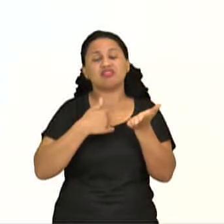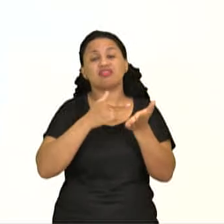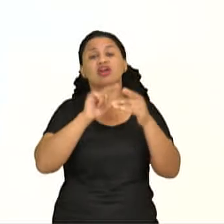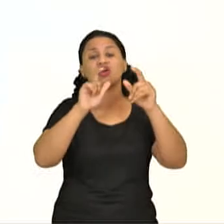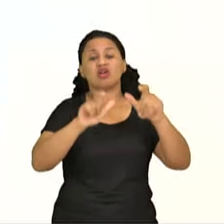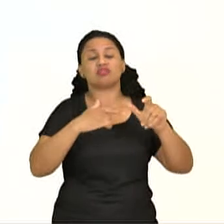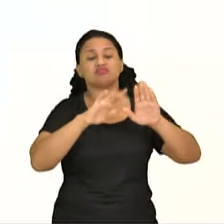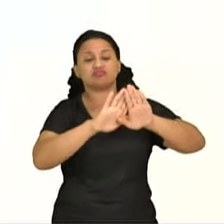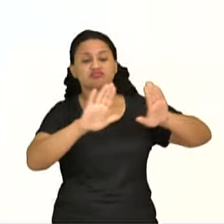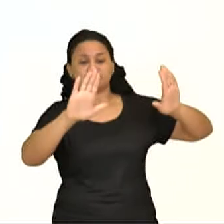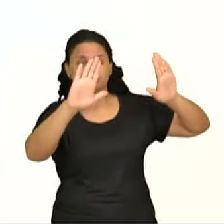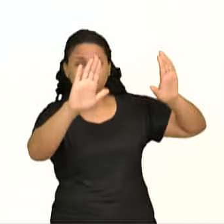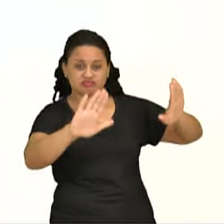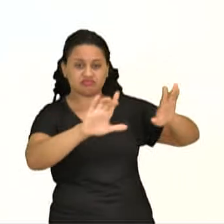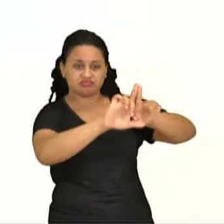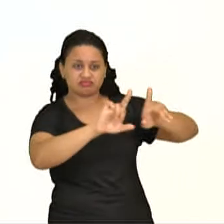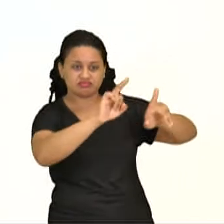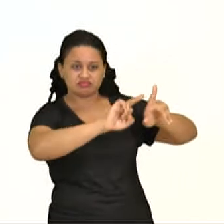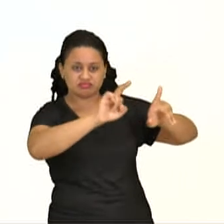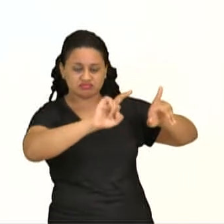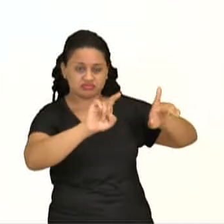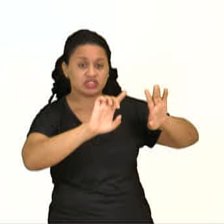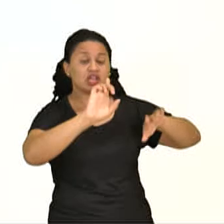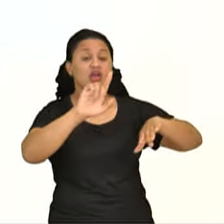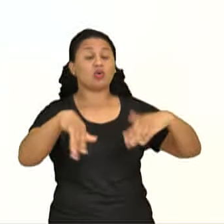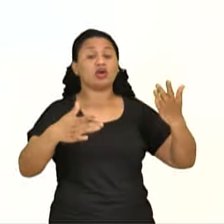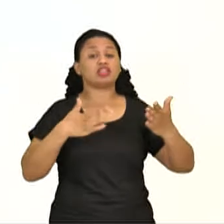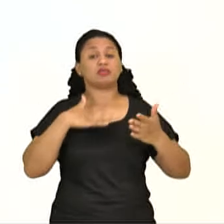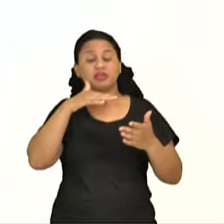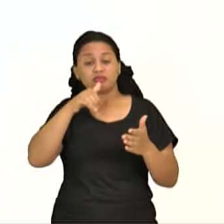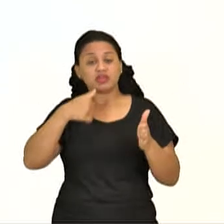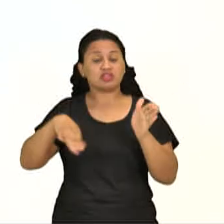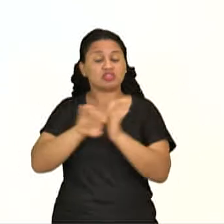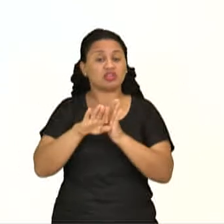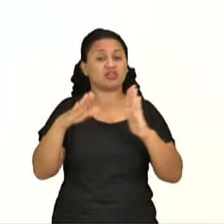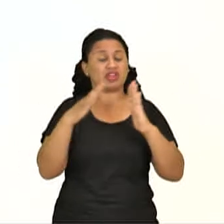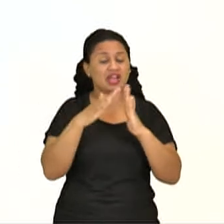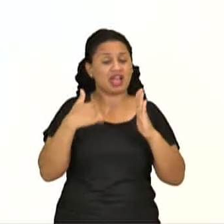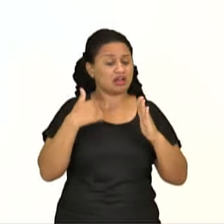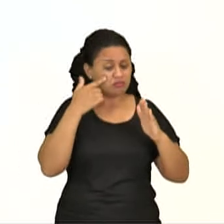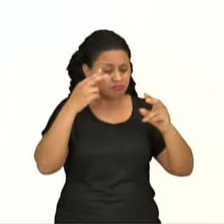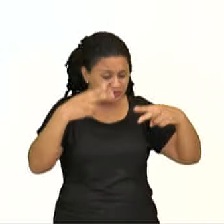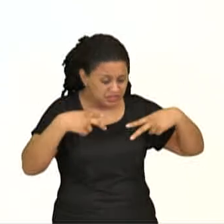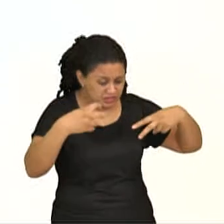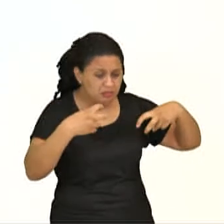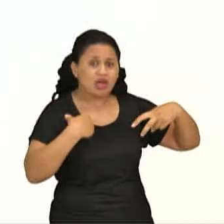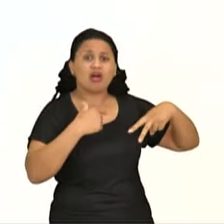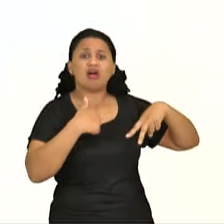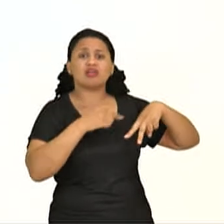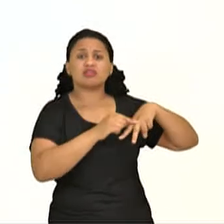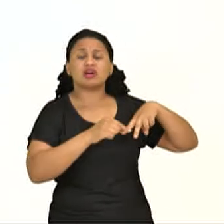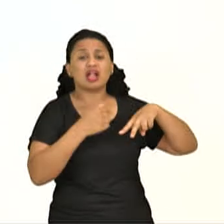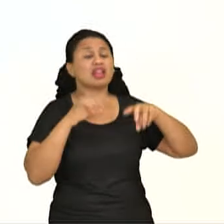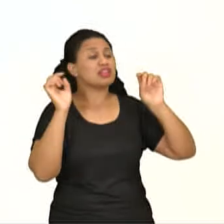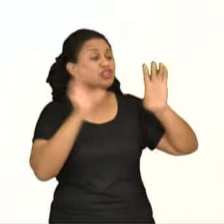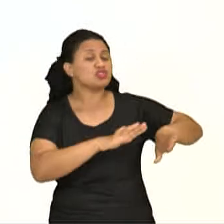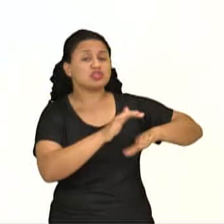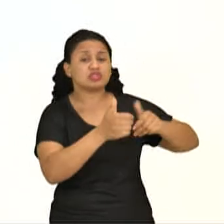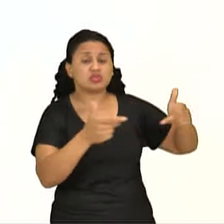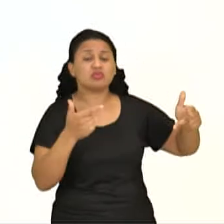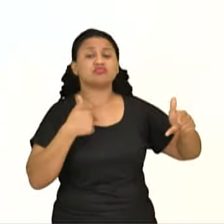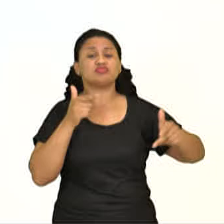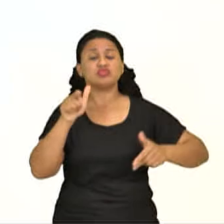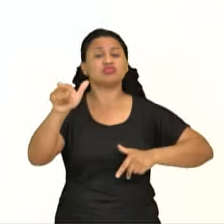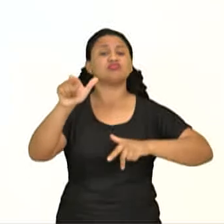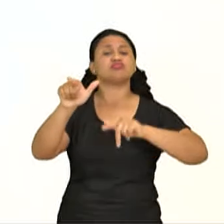do tanque d'água. Quando chegou em casa, minha mãe, ao me ver toda esfolada, deixou os afazeres, foi para o